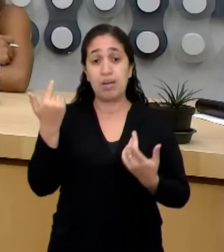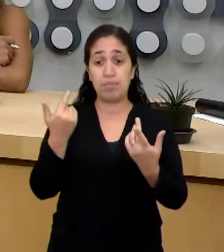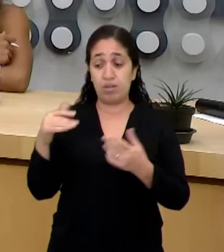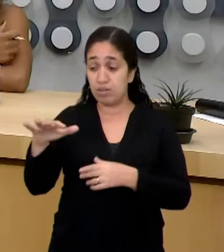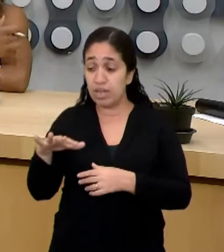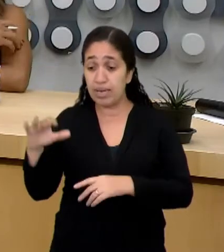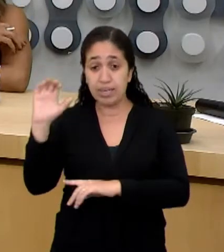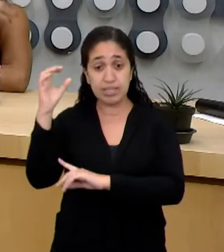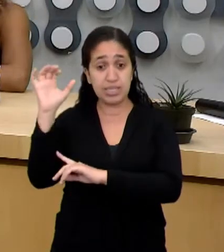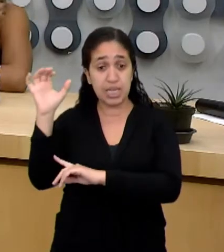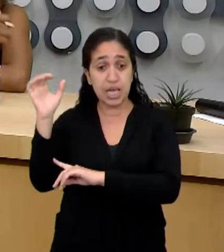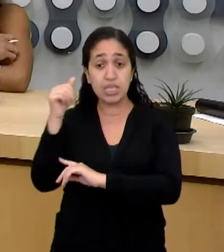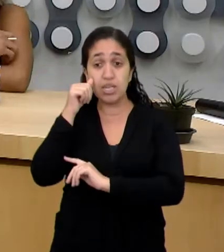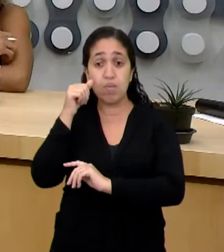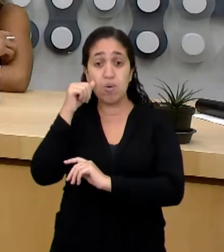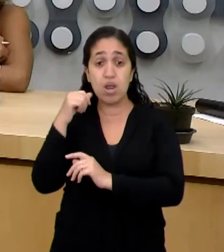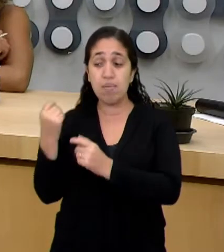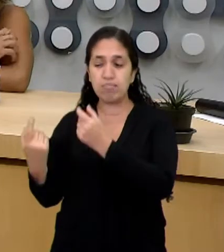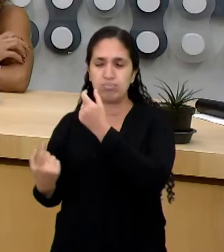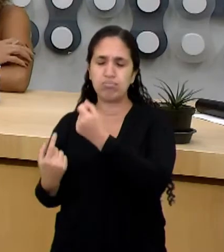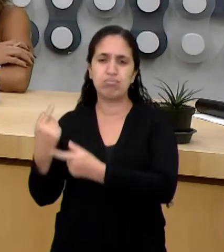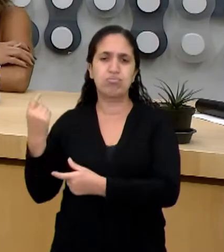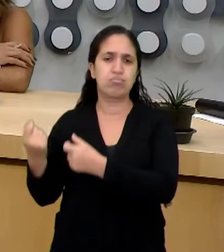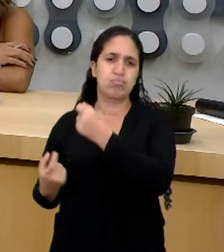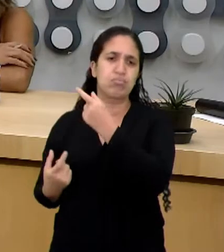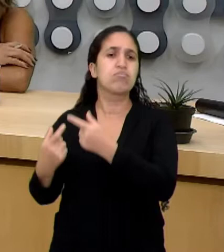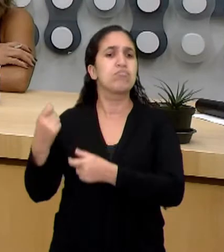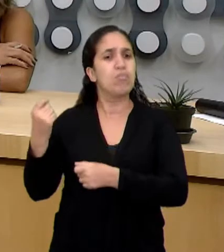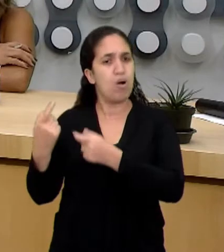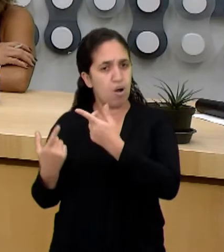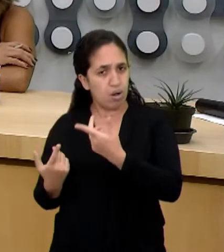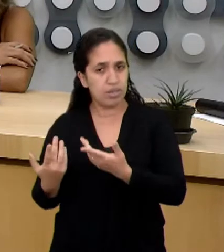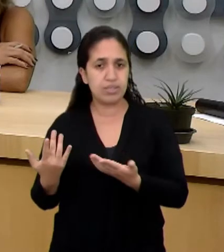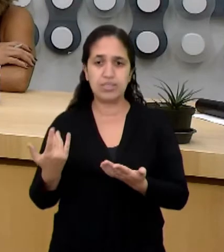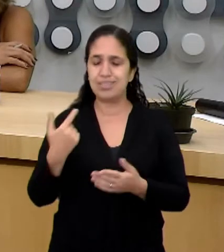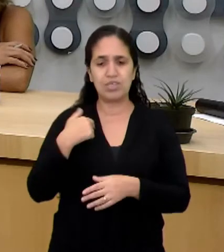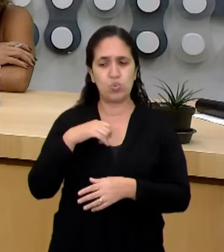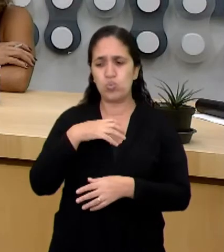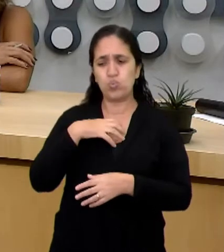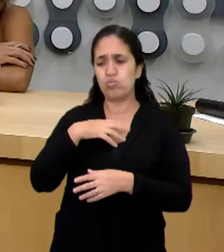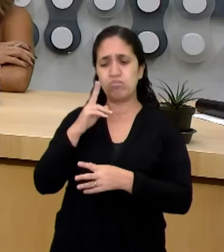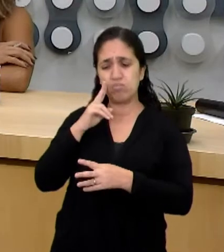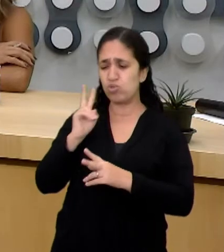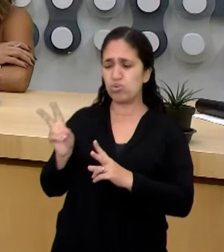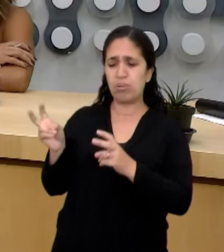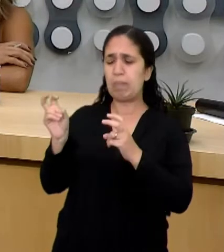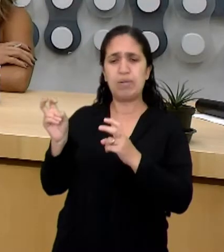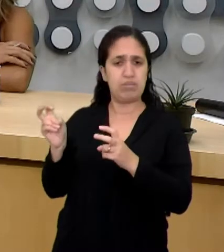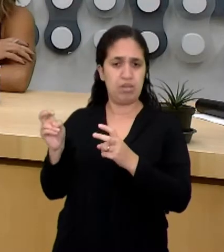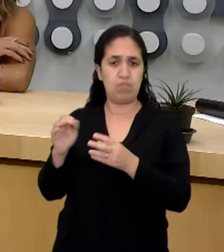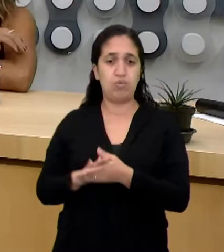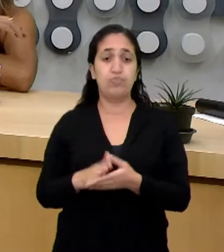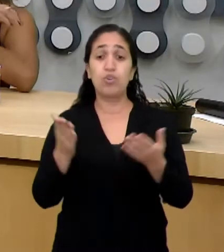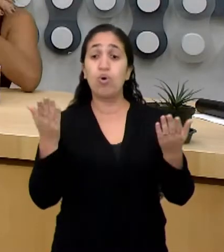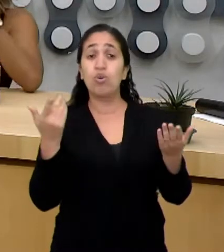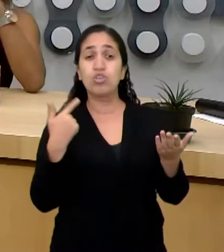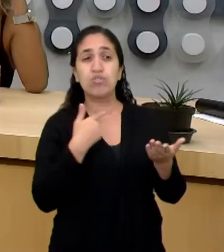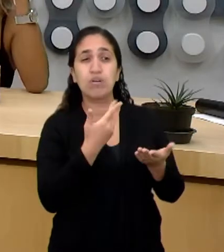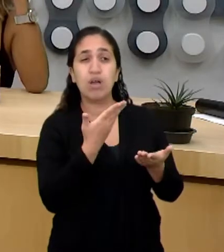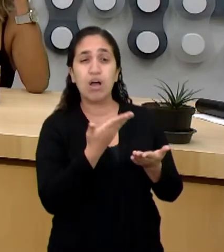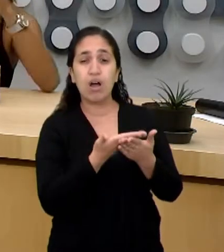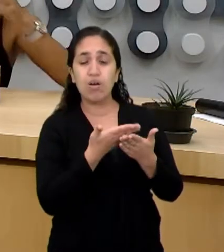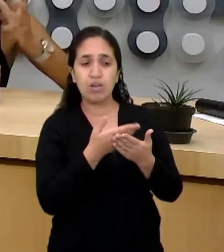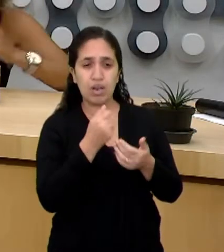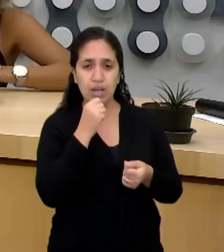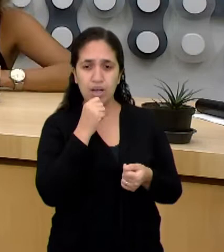uma profissional da área de exatas, né? Então, eu nunca vejo, né? Hoje eu estava assistindo a